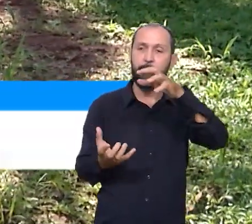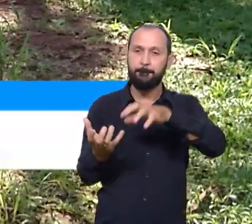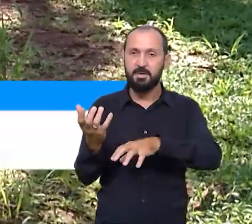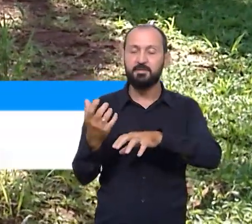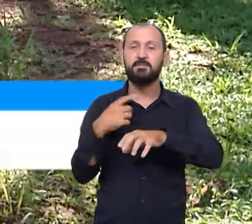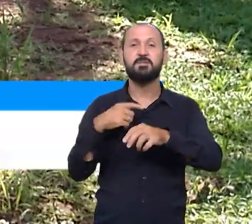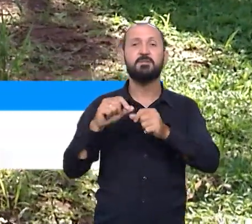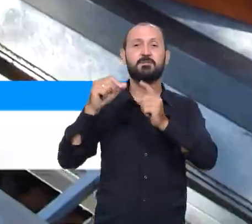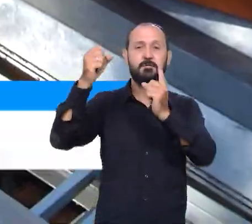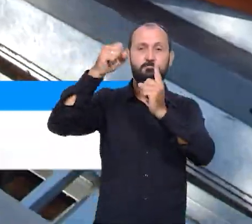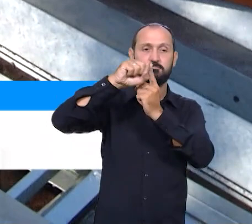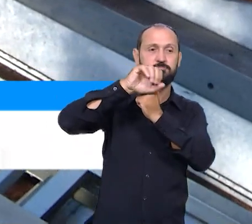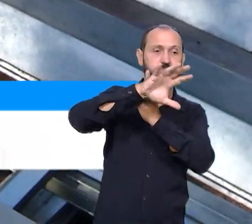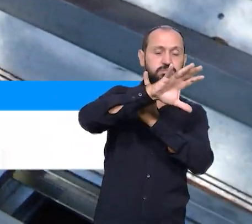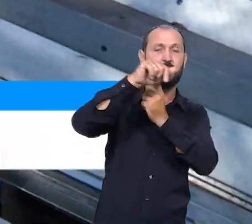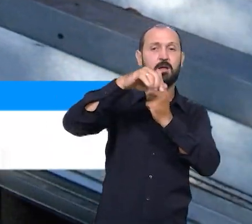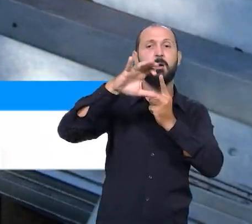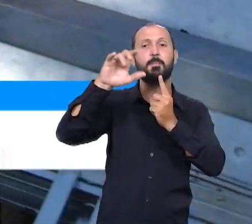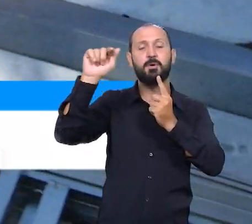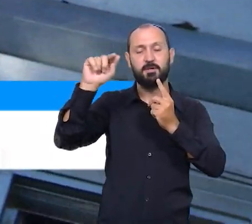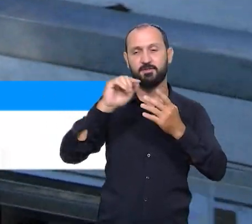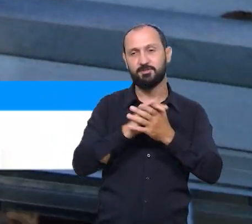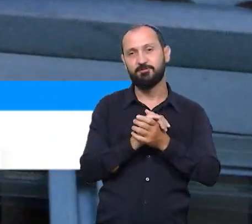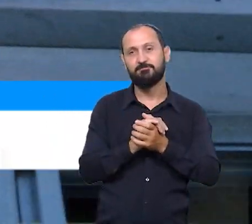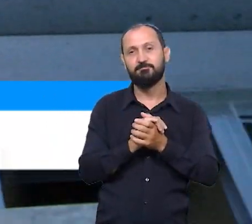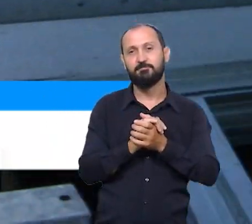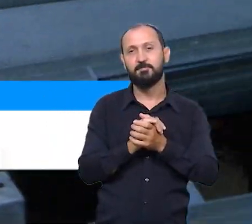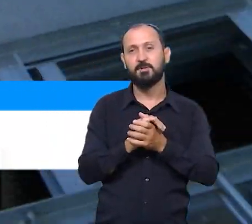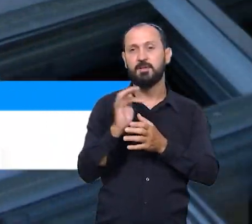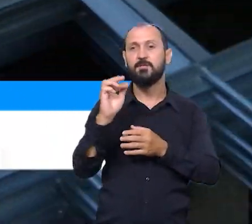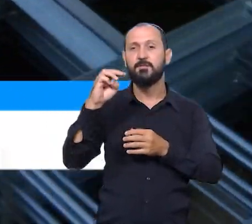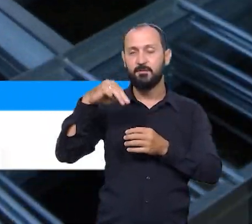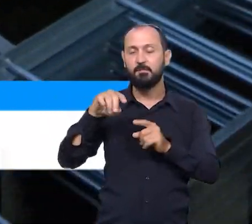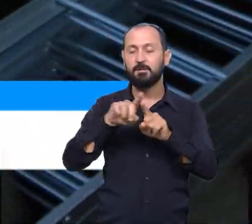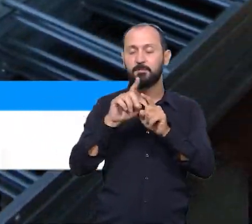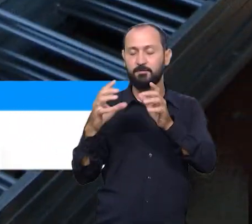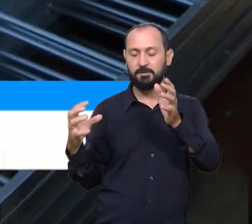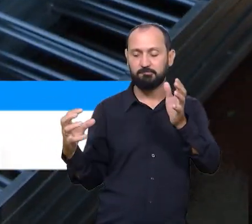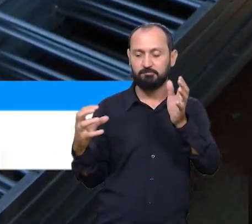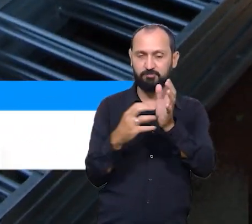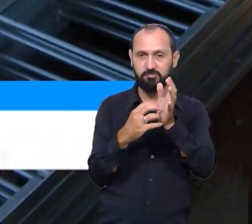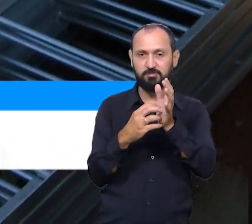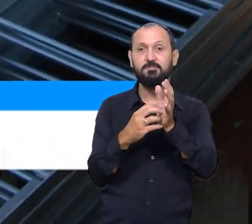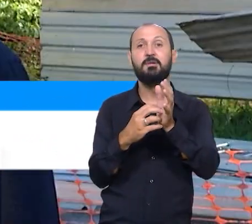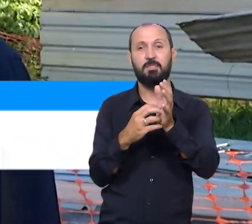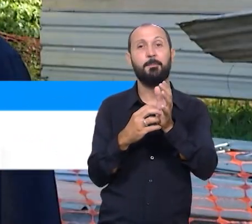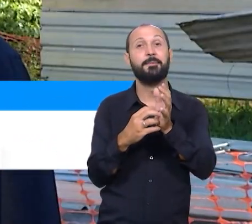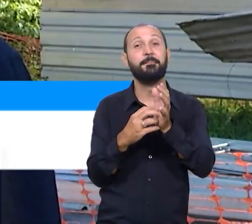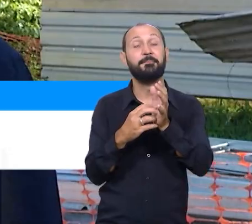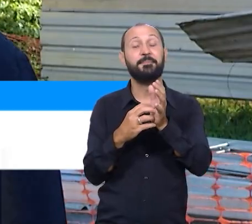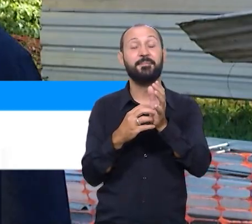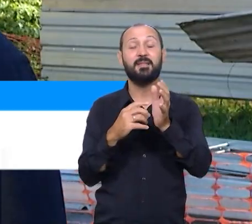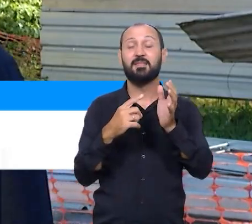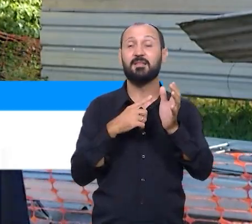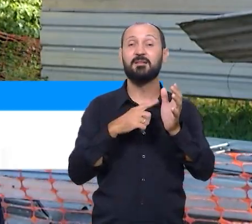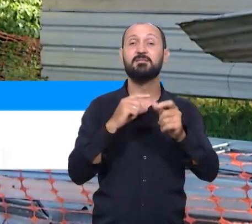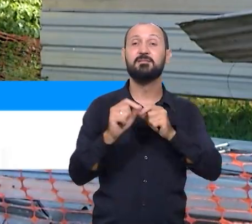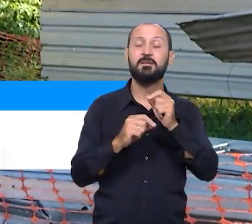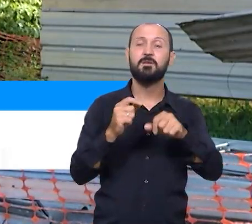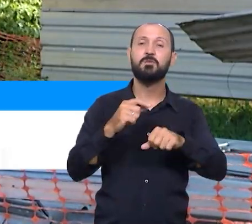TV Senado, será transmitido para Campo Grande, a FM também será instalada, e